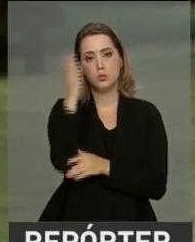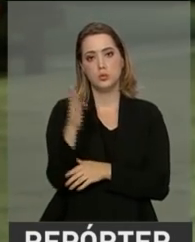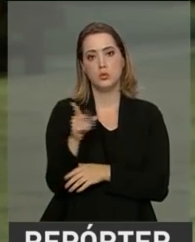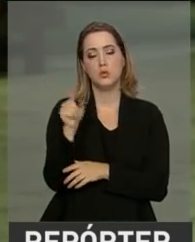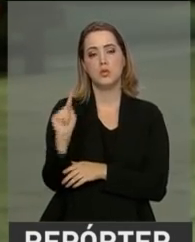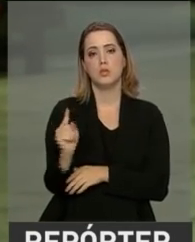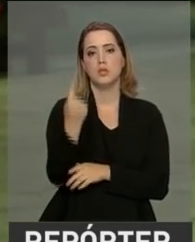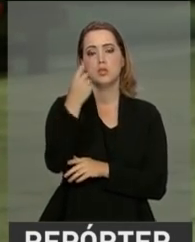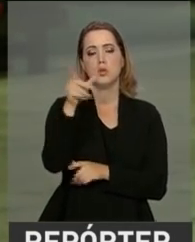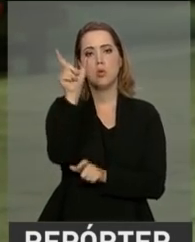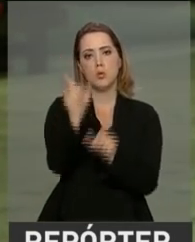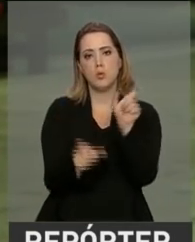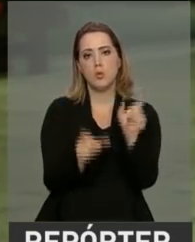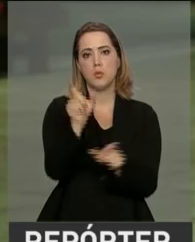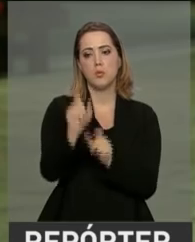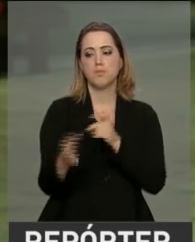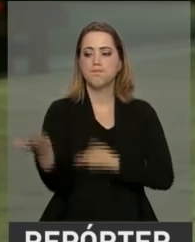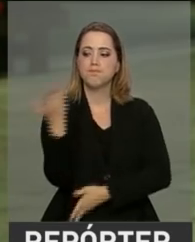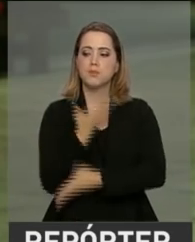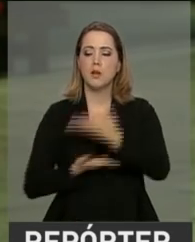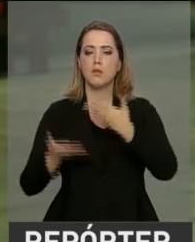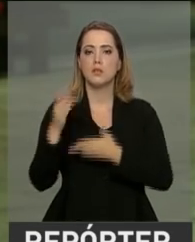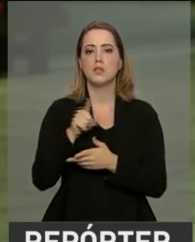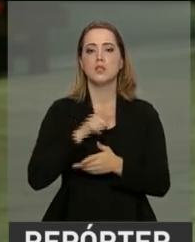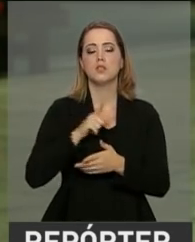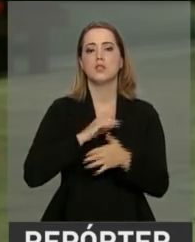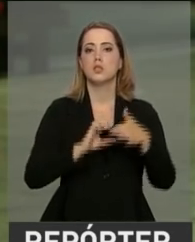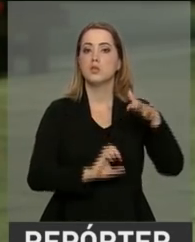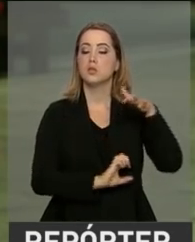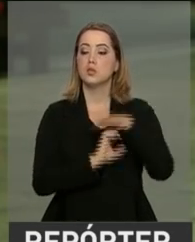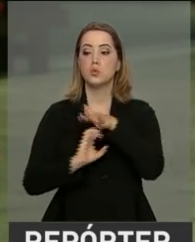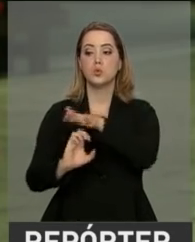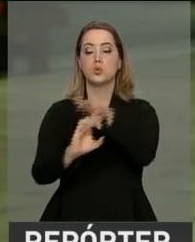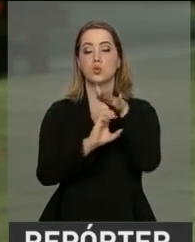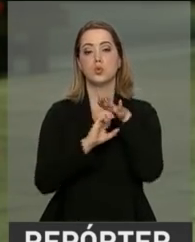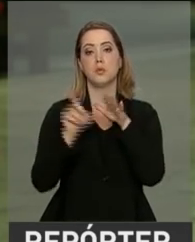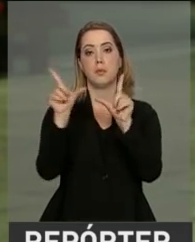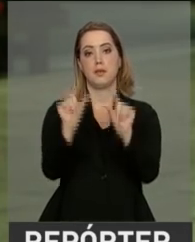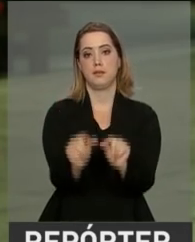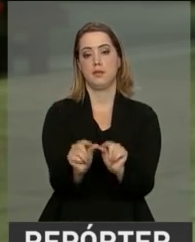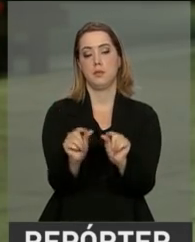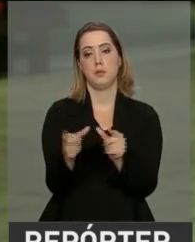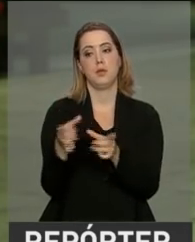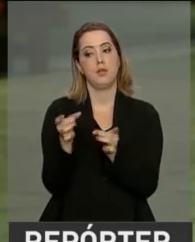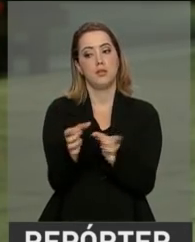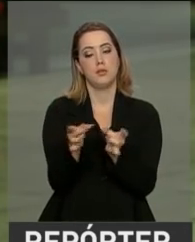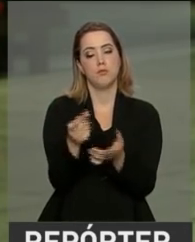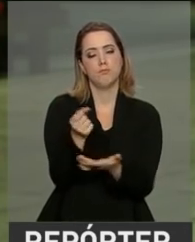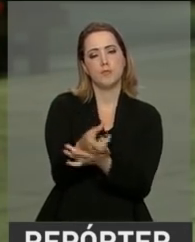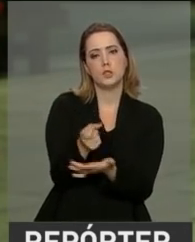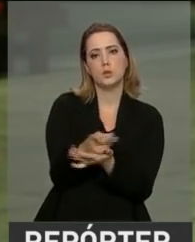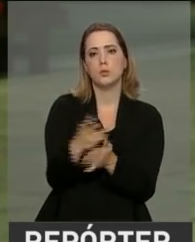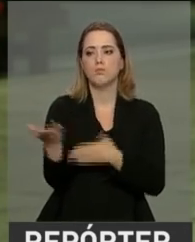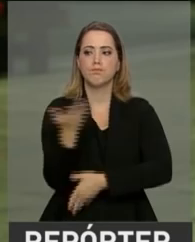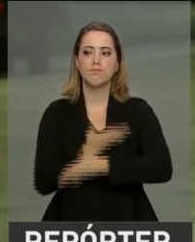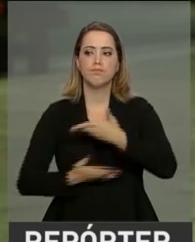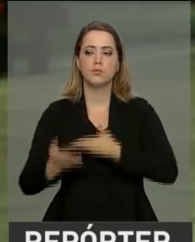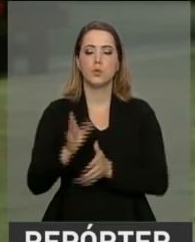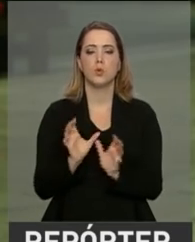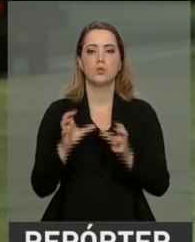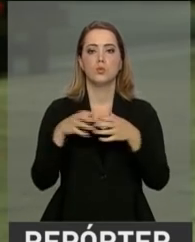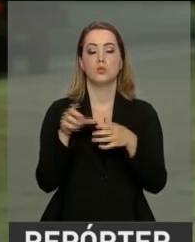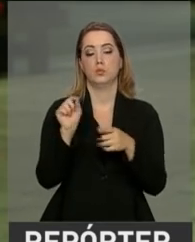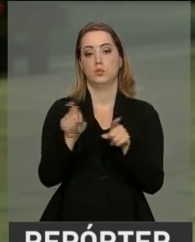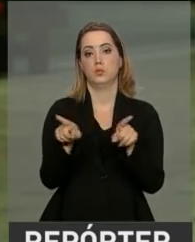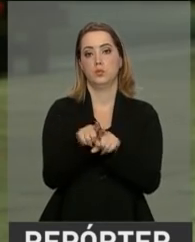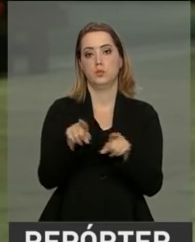operador logístico para facilitar o comércio de micro e pequenas empresas brasileiras no contexto do bloco. Também vai buscar